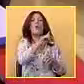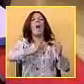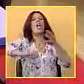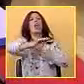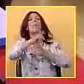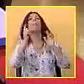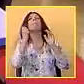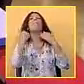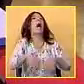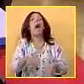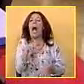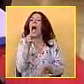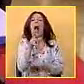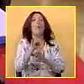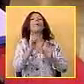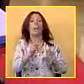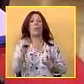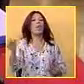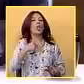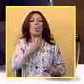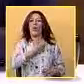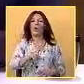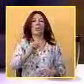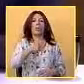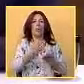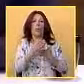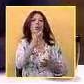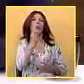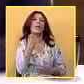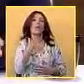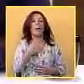o Soutor é candidato à Europa. Eu não sou o Soutor, eu tenho 12º ano.